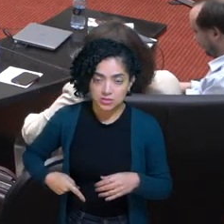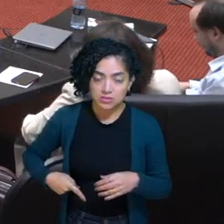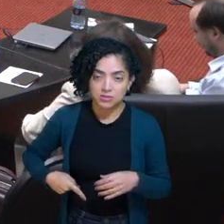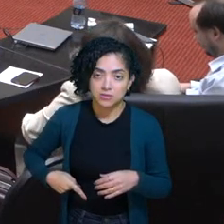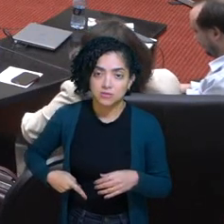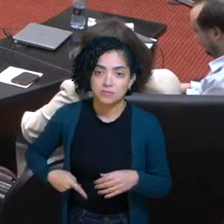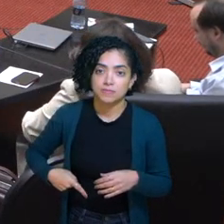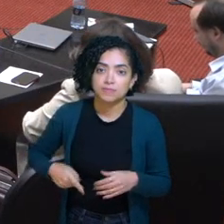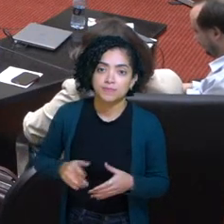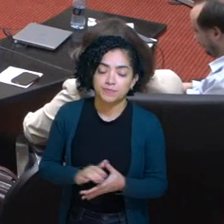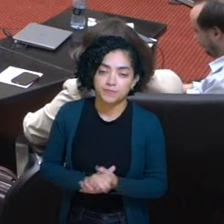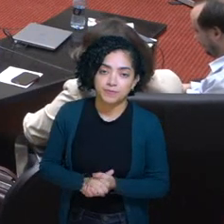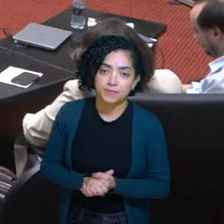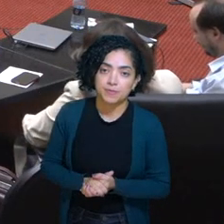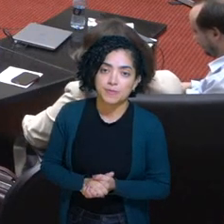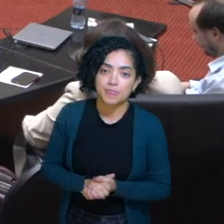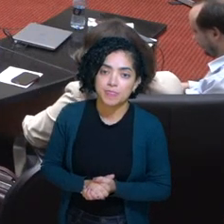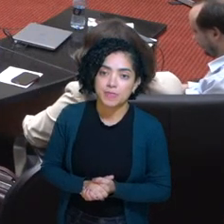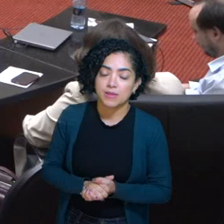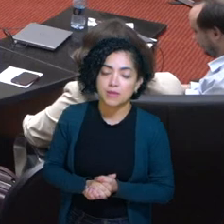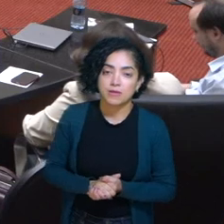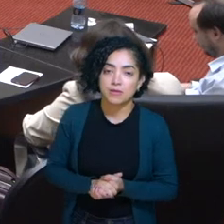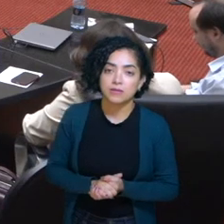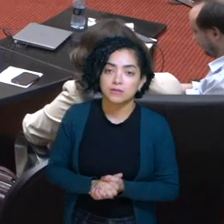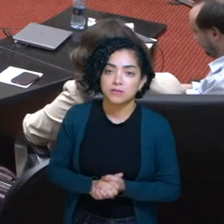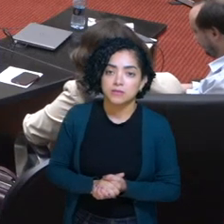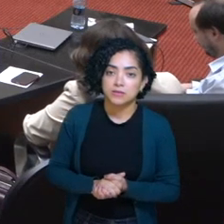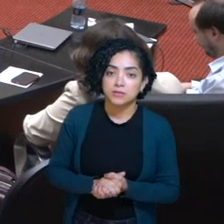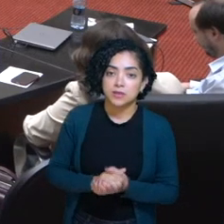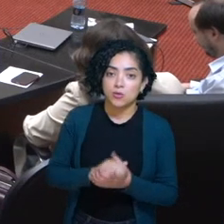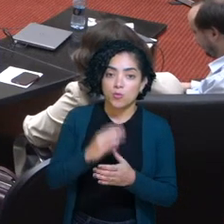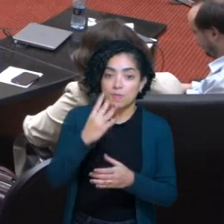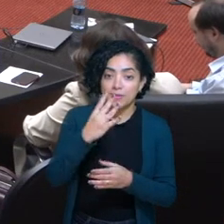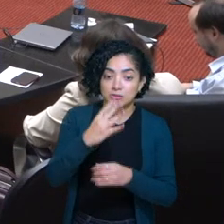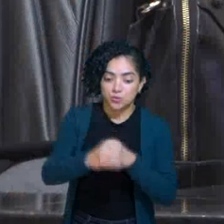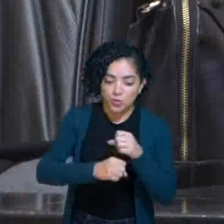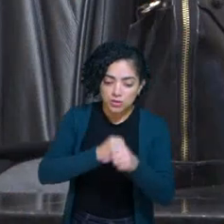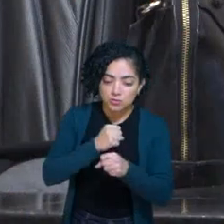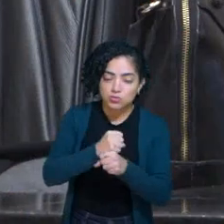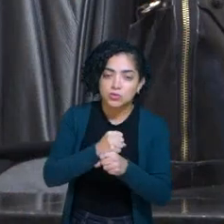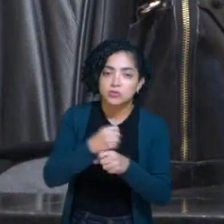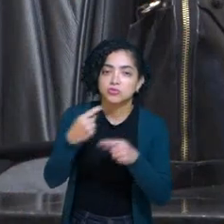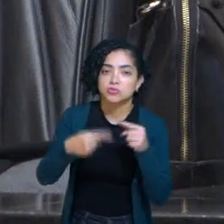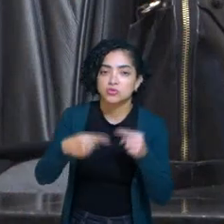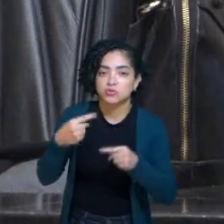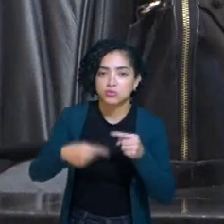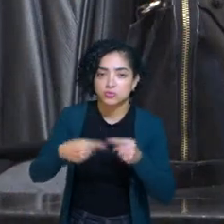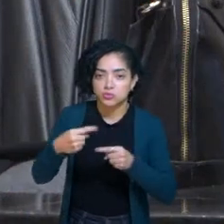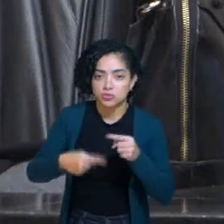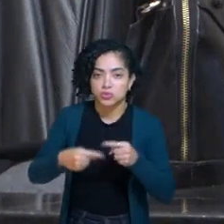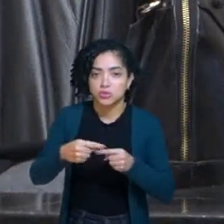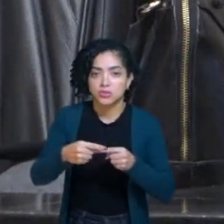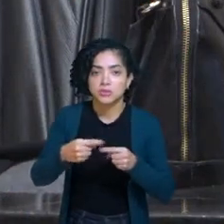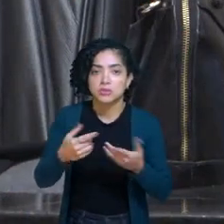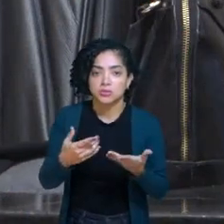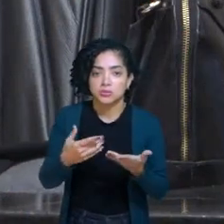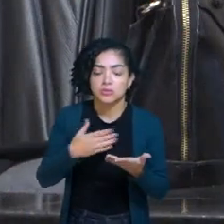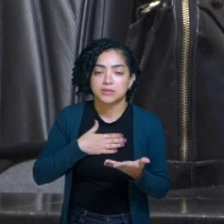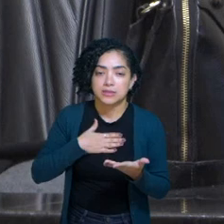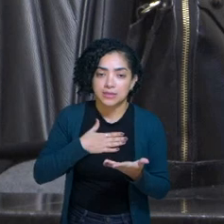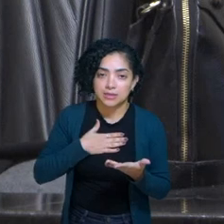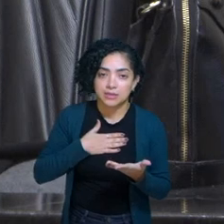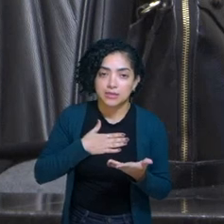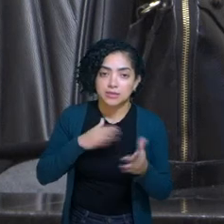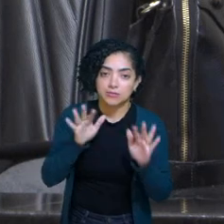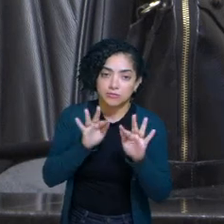ex-conselheiro 2024 então passamos 4 anos discutindo lá no conselho eu tive assim a felicidade